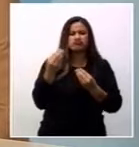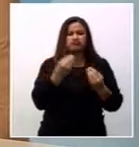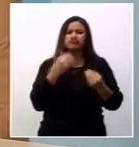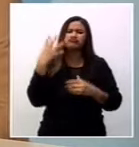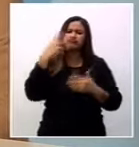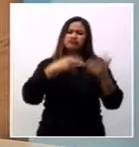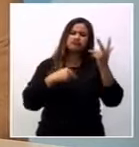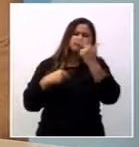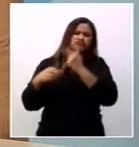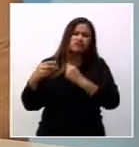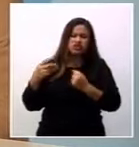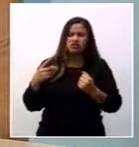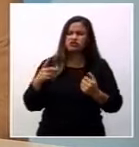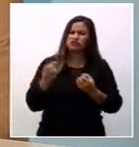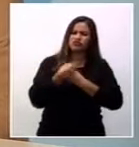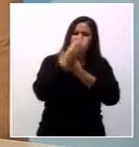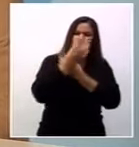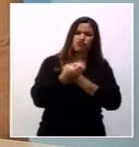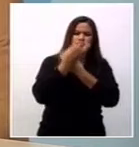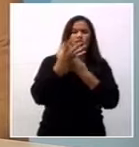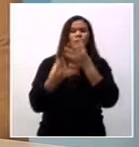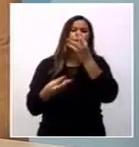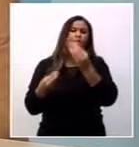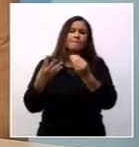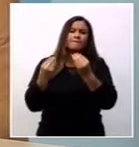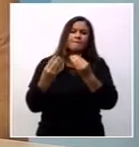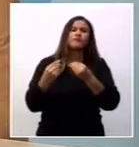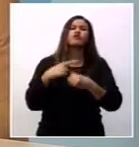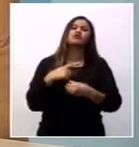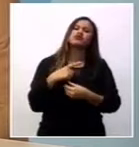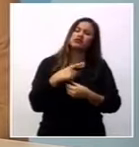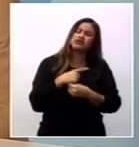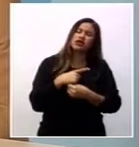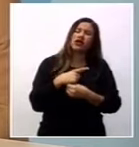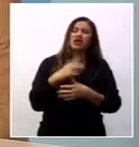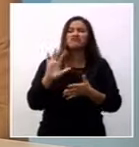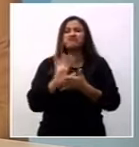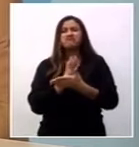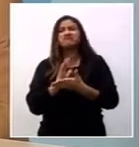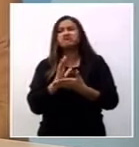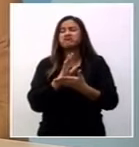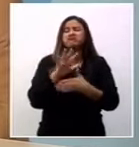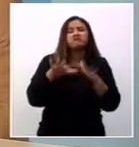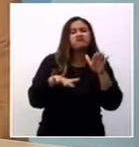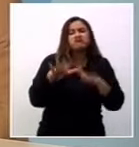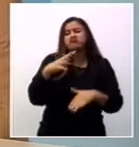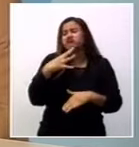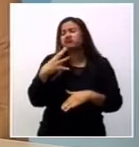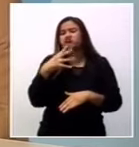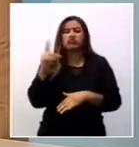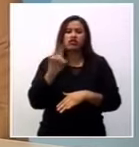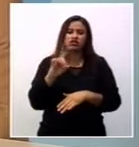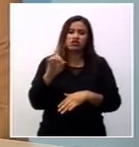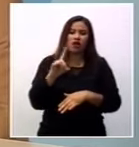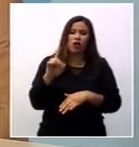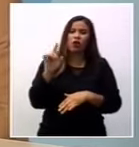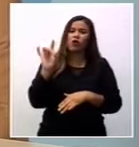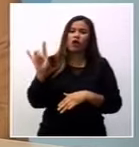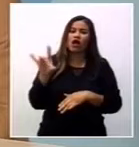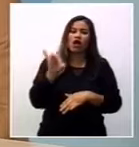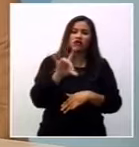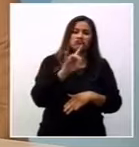Muitos elementos para a gente analisar. A gente muitas vezes não conhece os tipos, né,